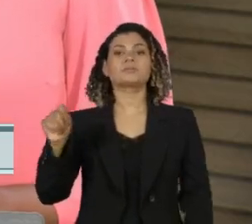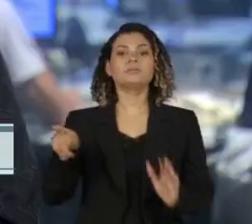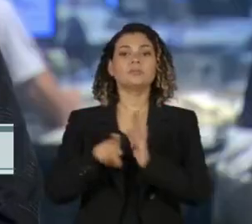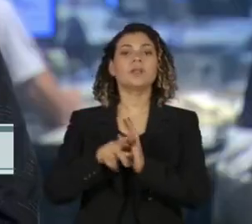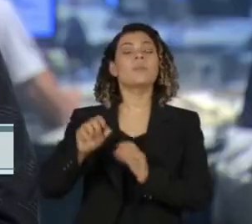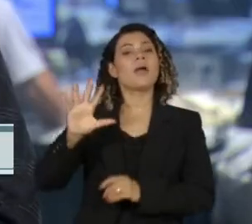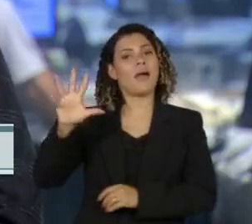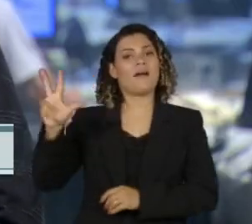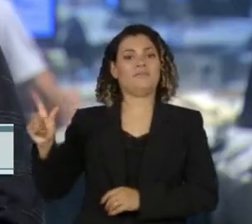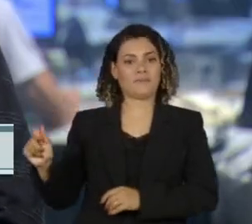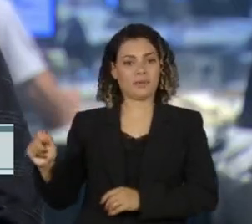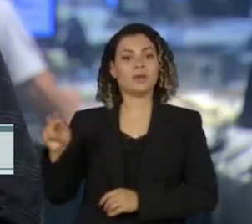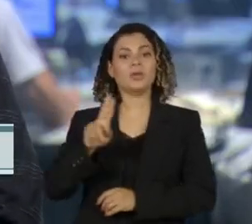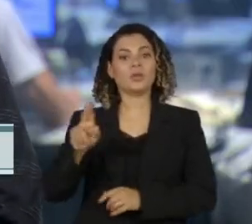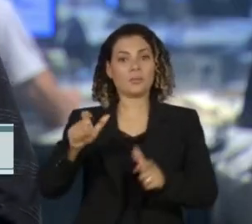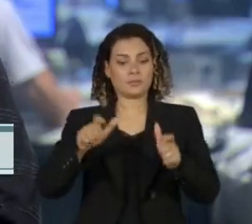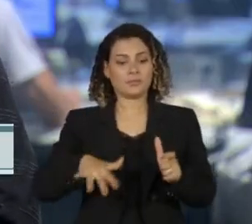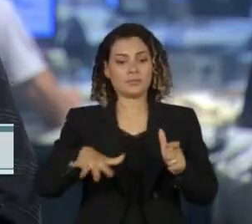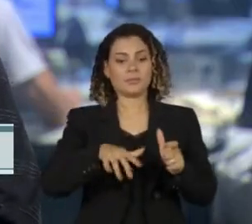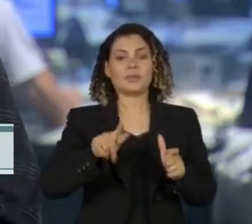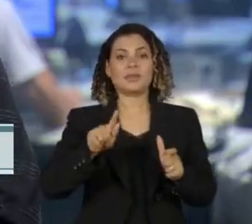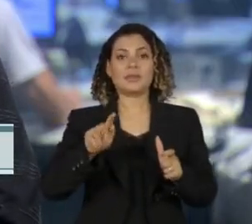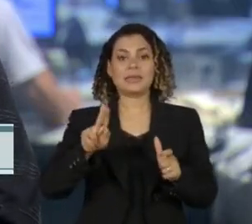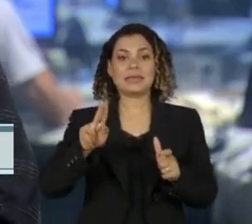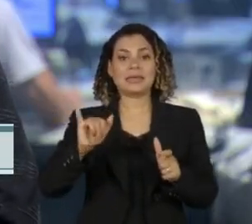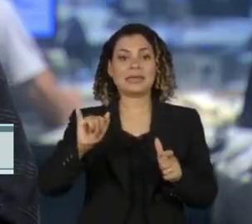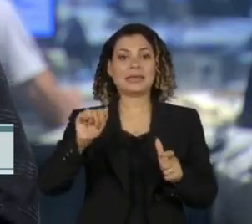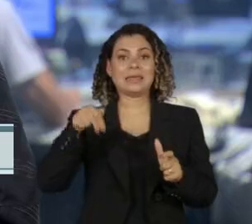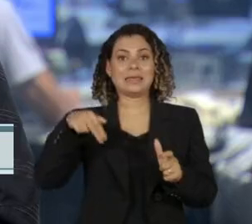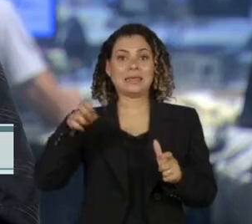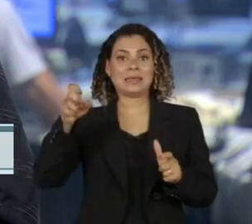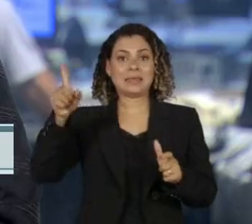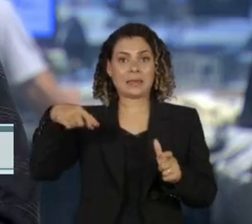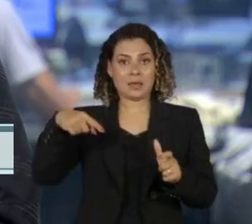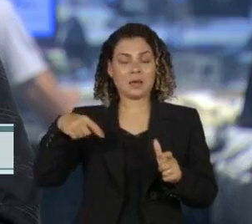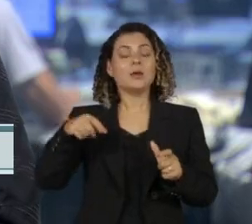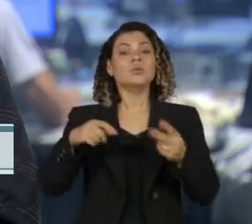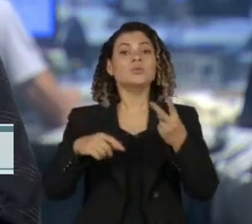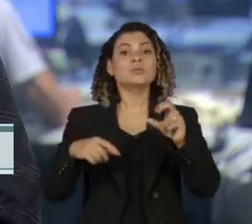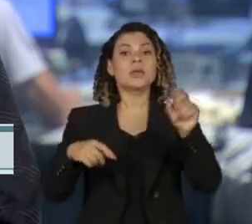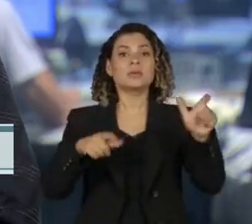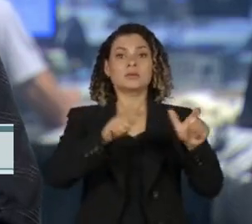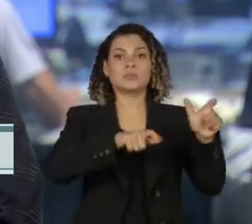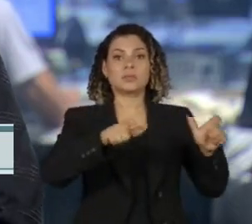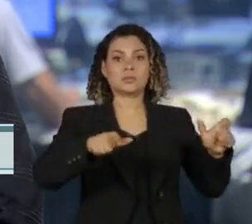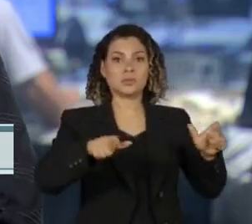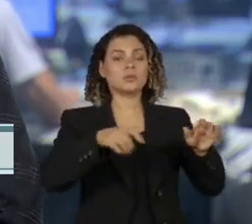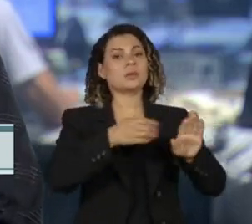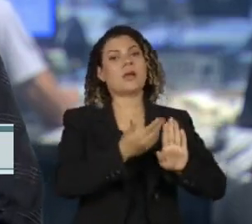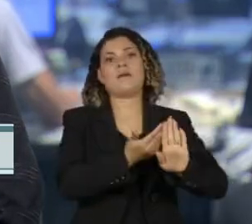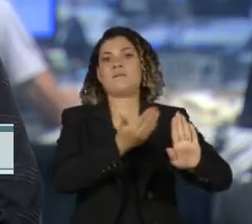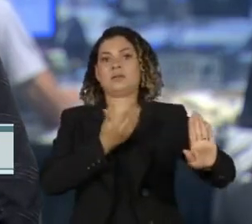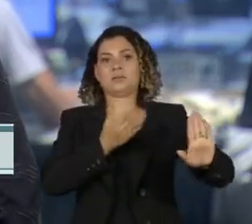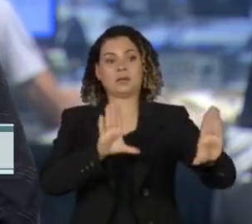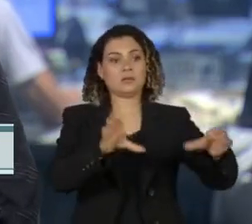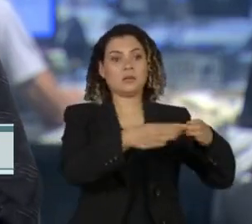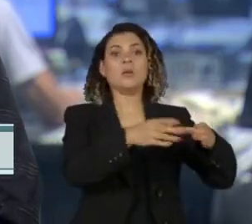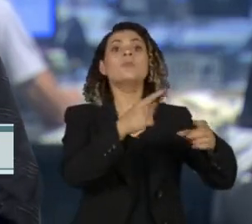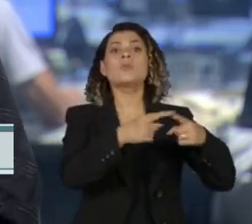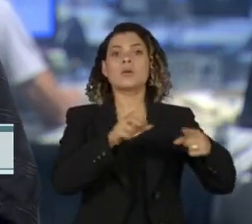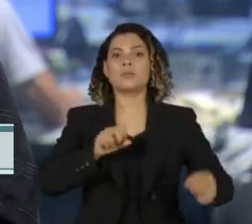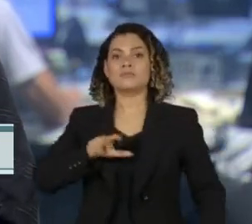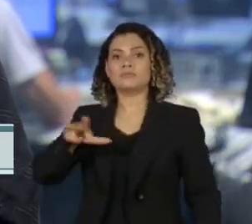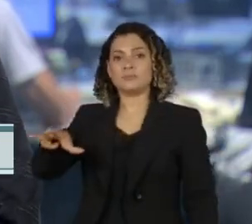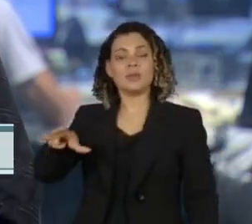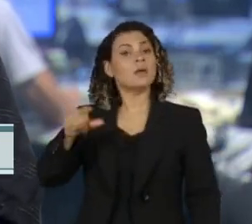África há mais 16 casos suspeitos e outras 200 pessoas estão isoladas o mar Burger é altamente infeccioso